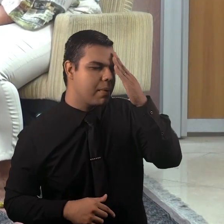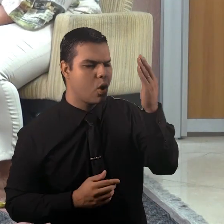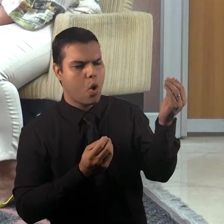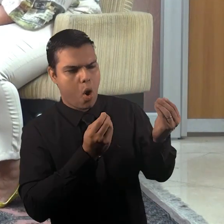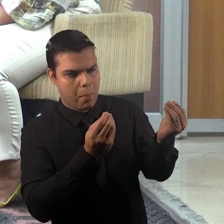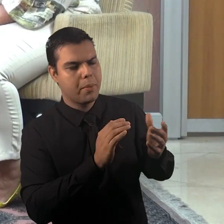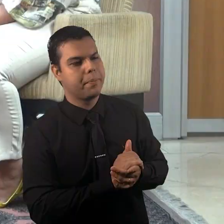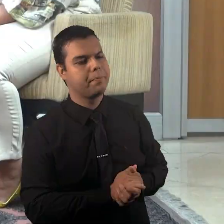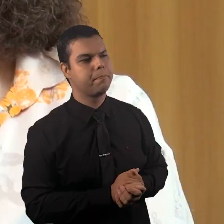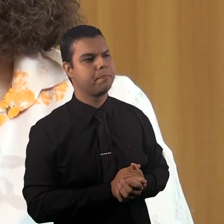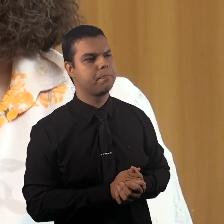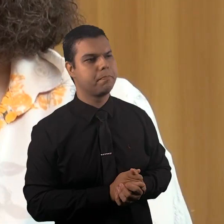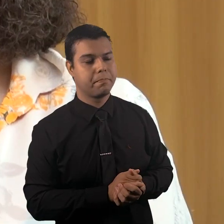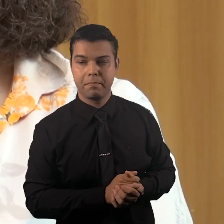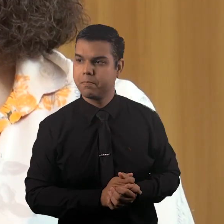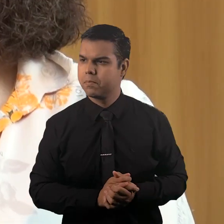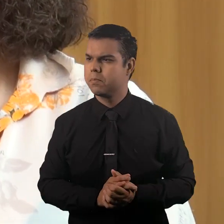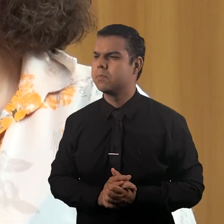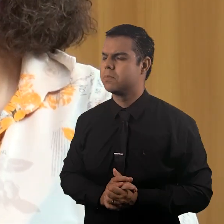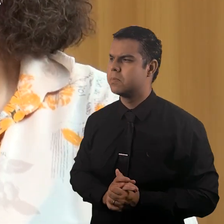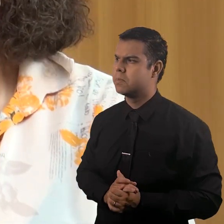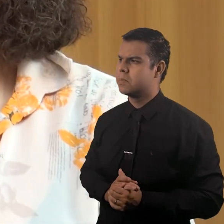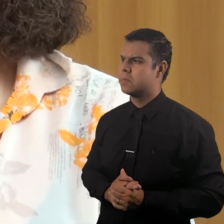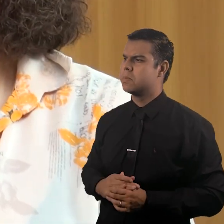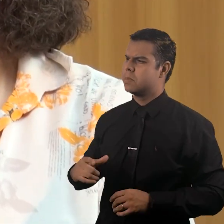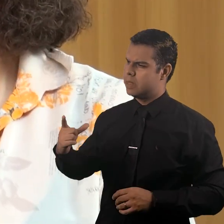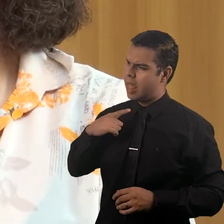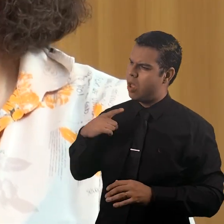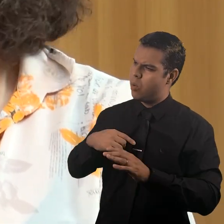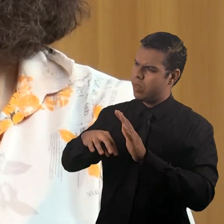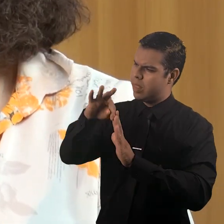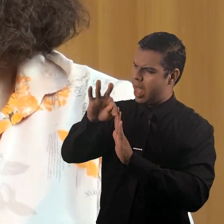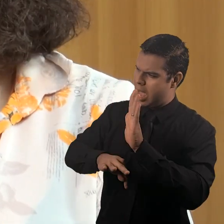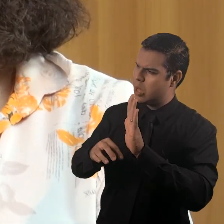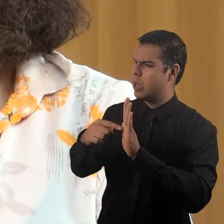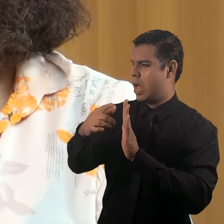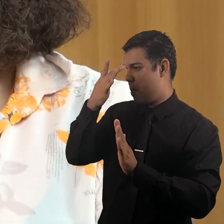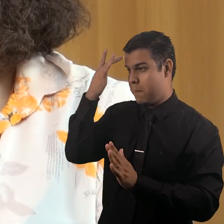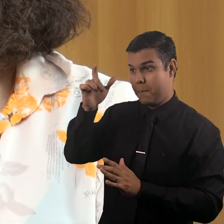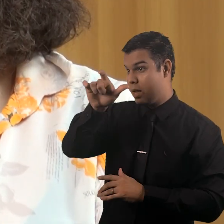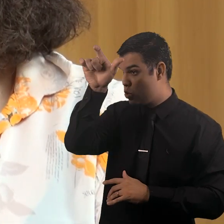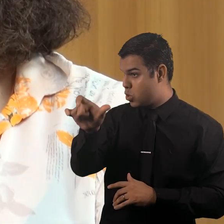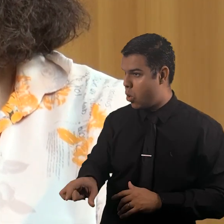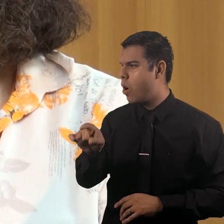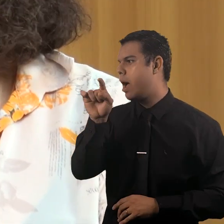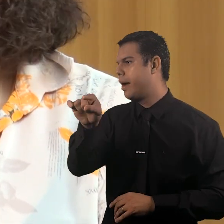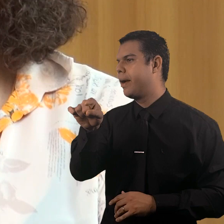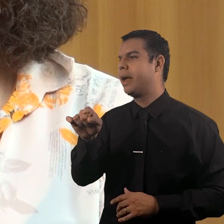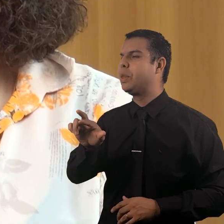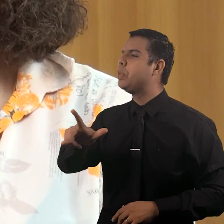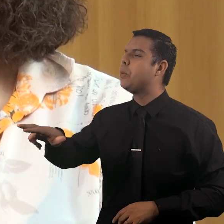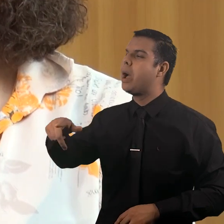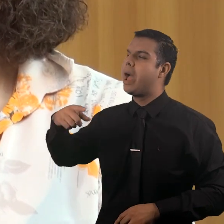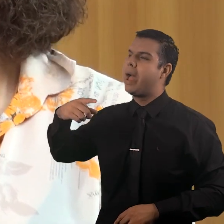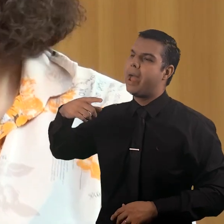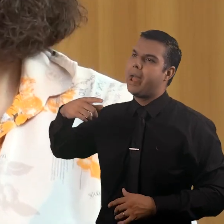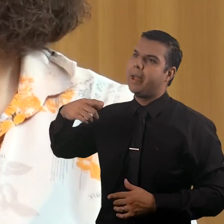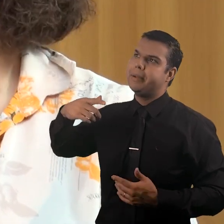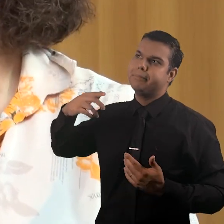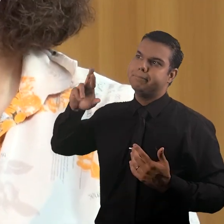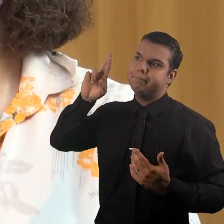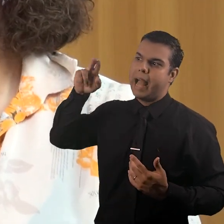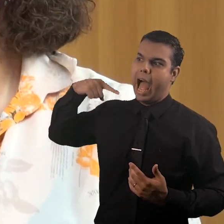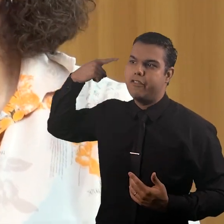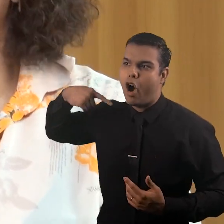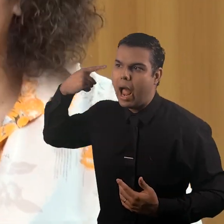e como isso se dá? São o patient advocate, que é exatamente essa pessoa que não é o advogar